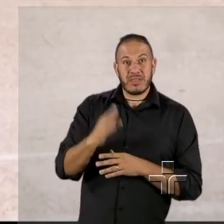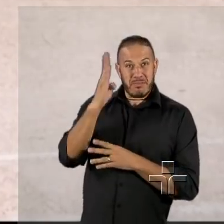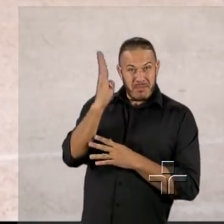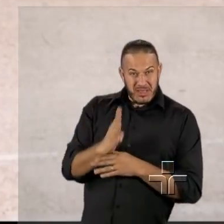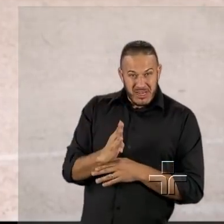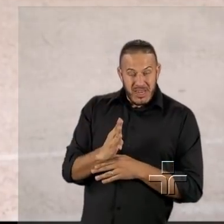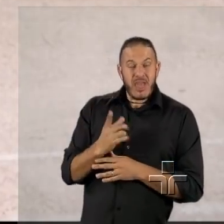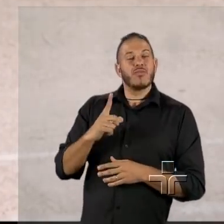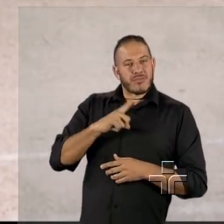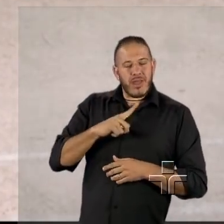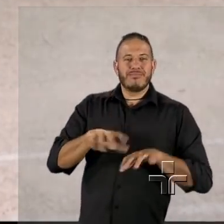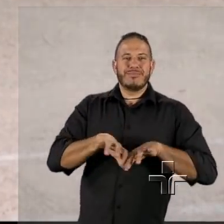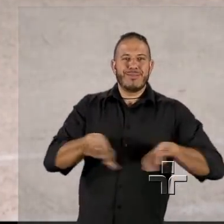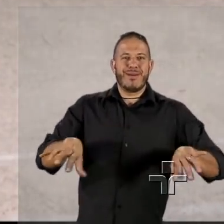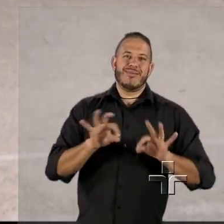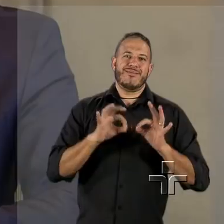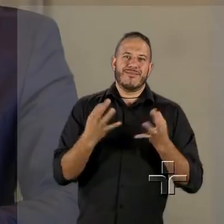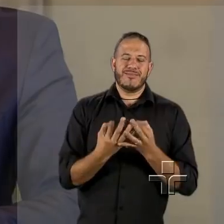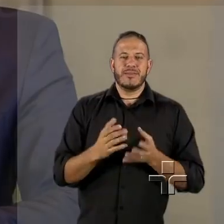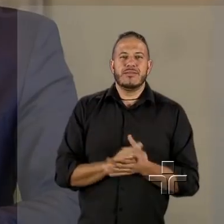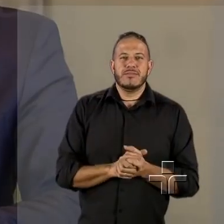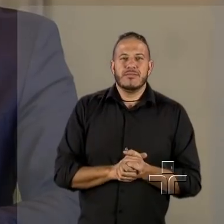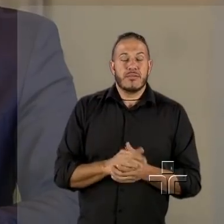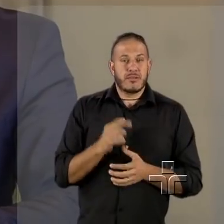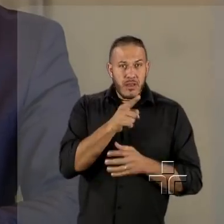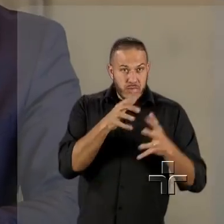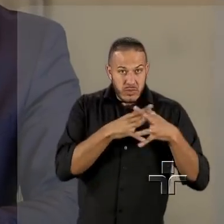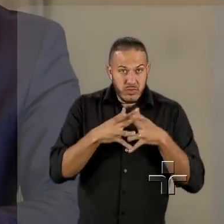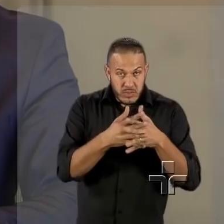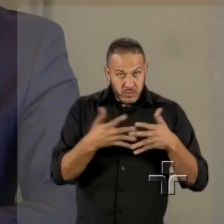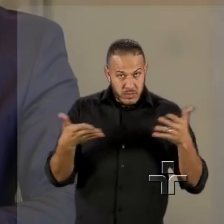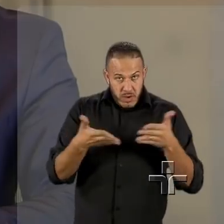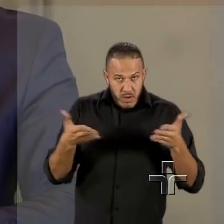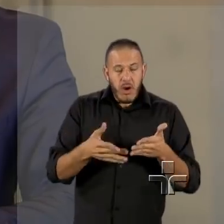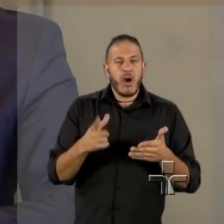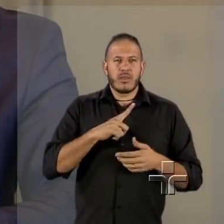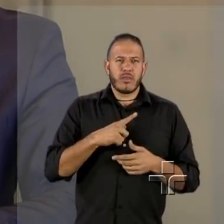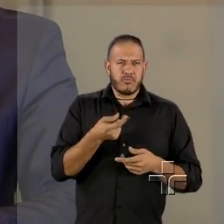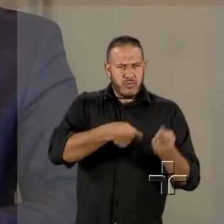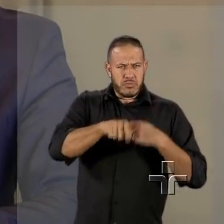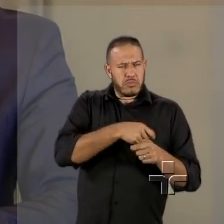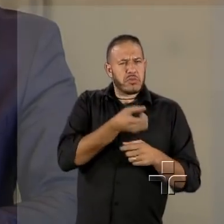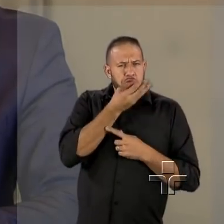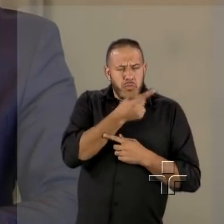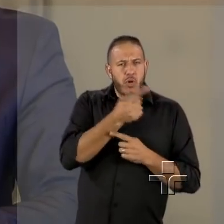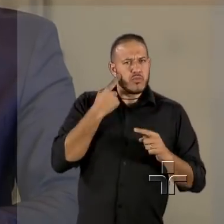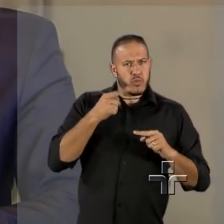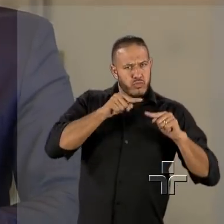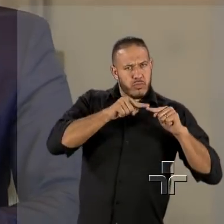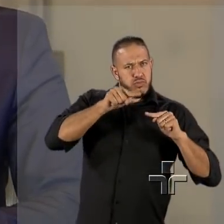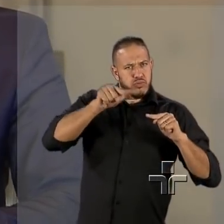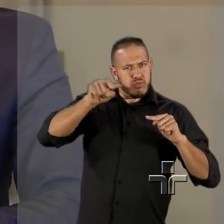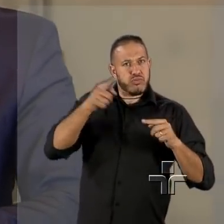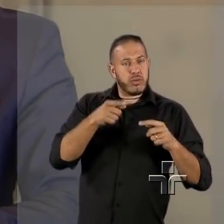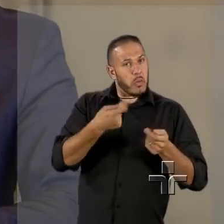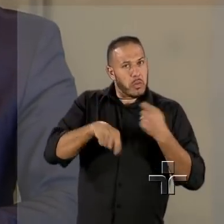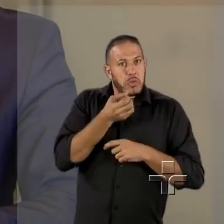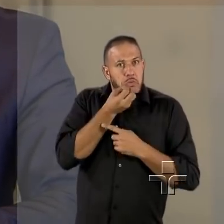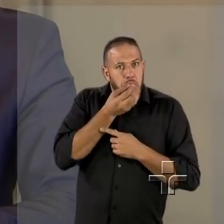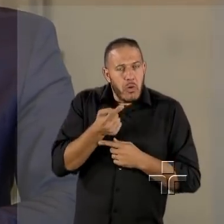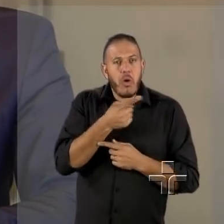americanos cobrou respostas do presidente. Famílias não estão sendo reunidas e não sabemos nem quando